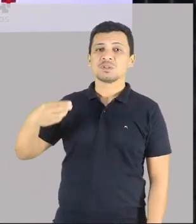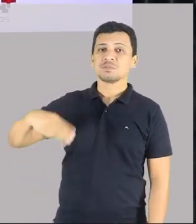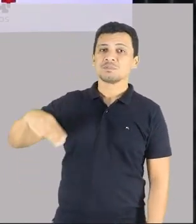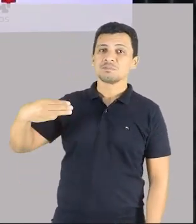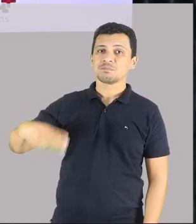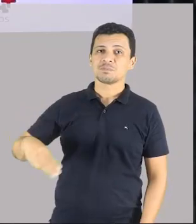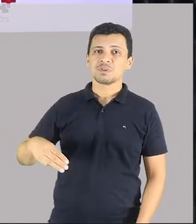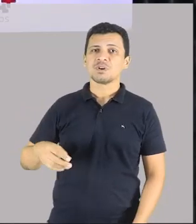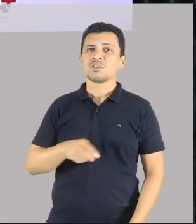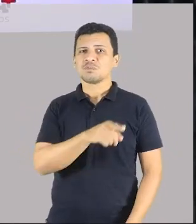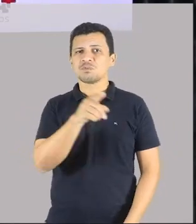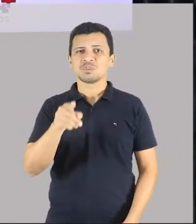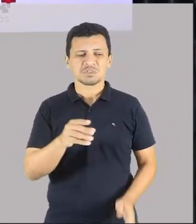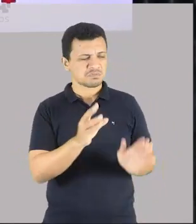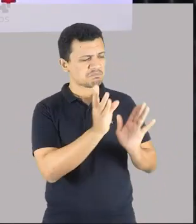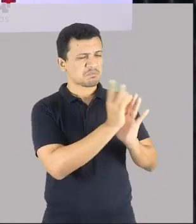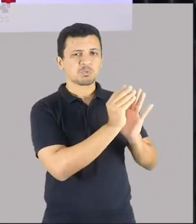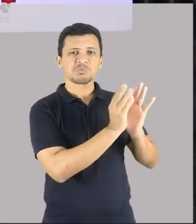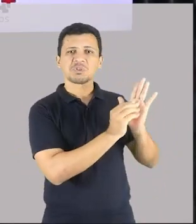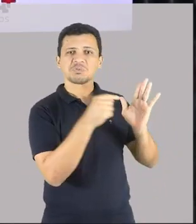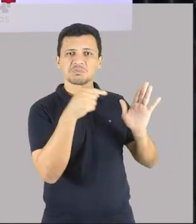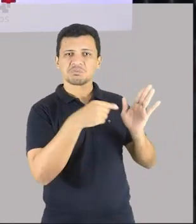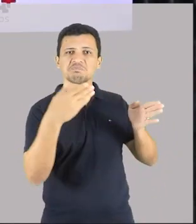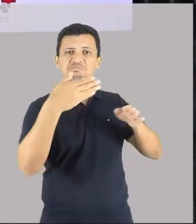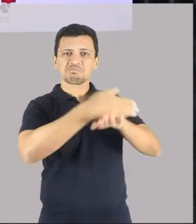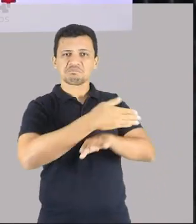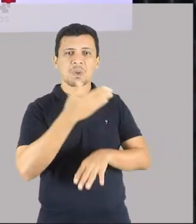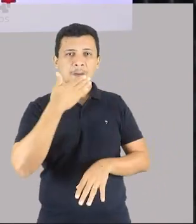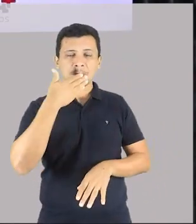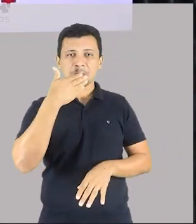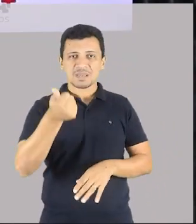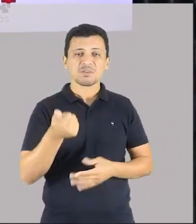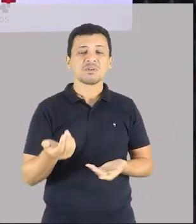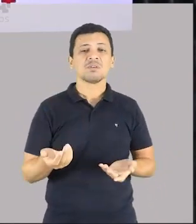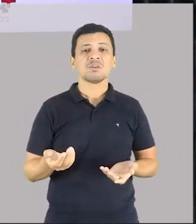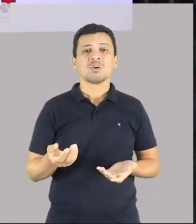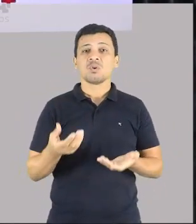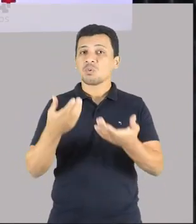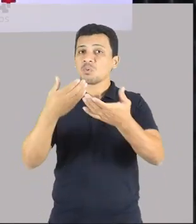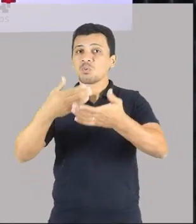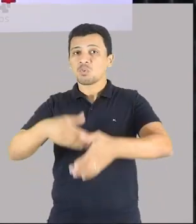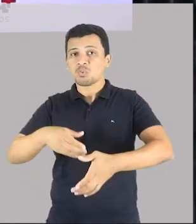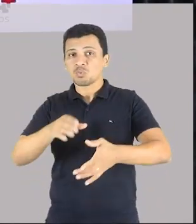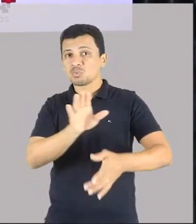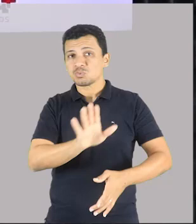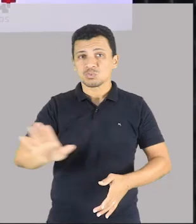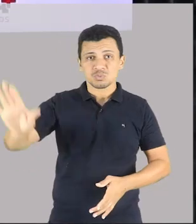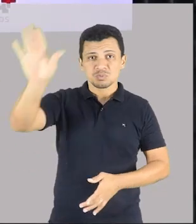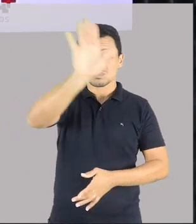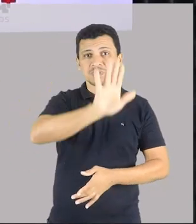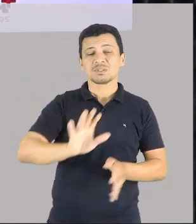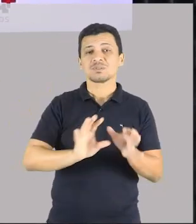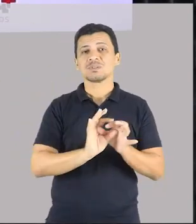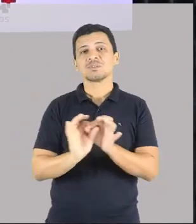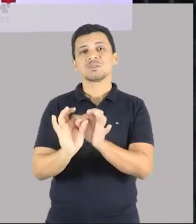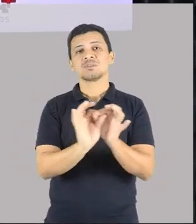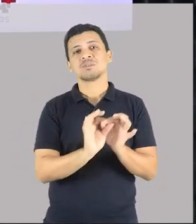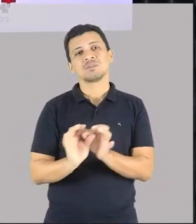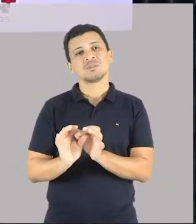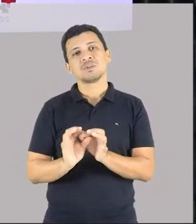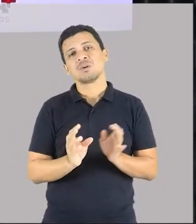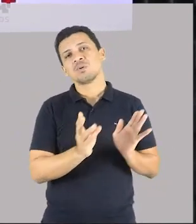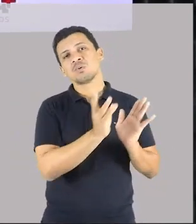melhor conteúdo com excelentes professores para o seu concurso nacional unificado. Hoje a gente vai continuar o conteúdo de